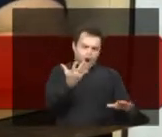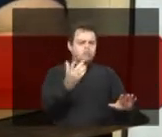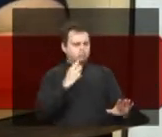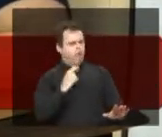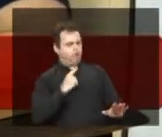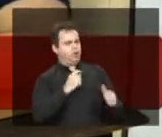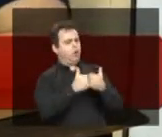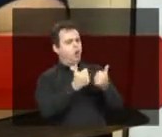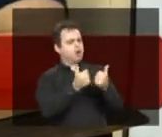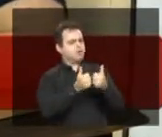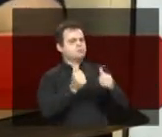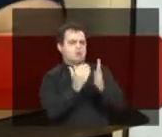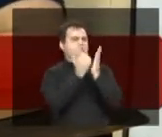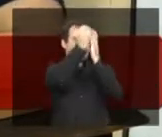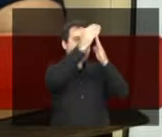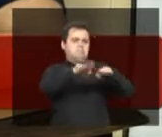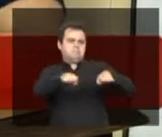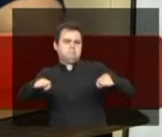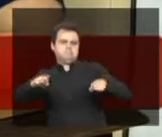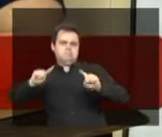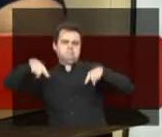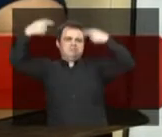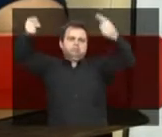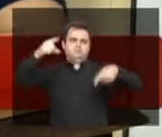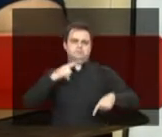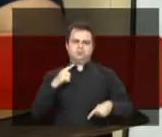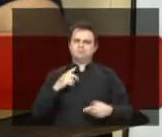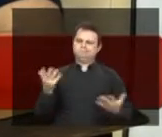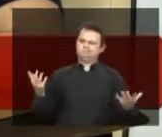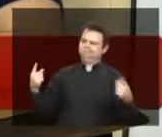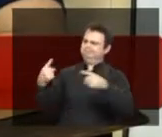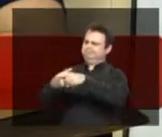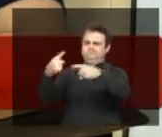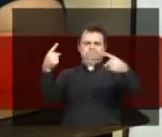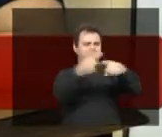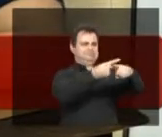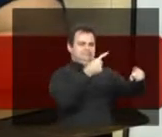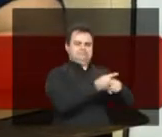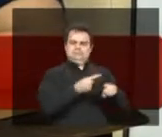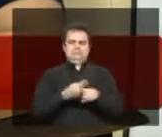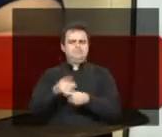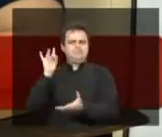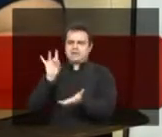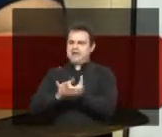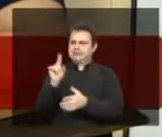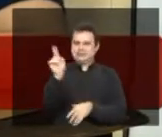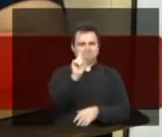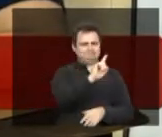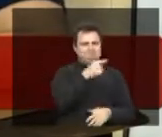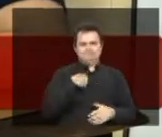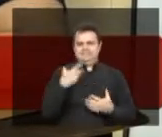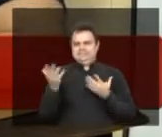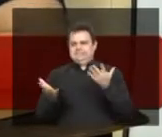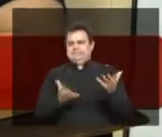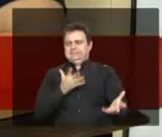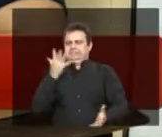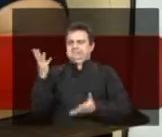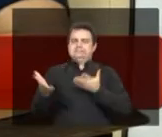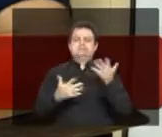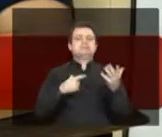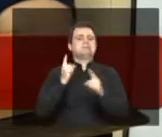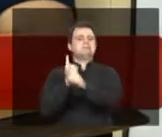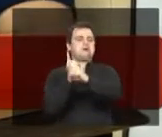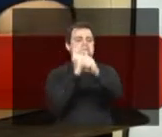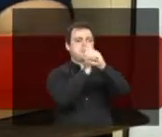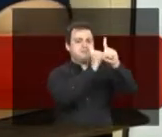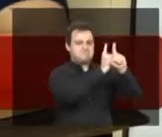ocorresse. Então, assim, várias divergências e a gente acaba enfrentando aí um desafio